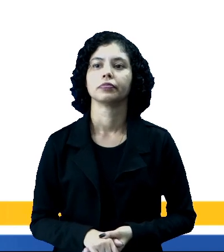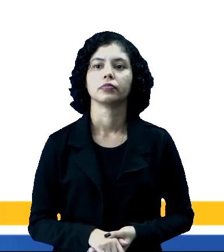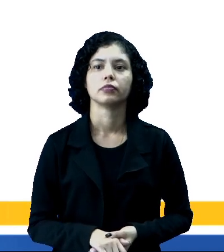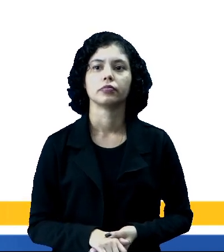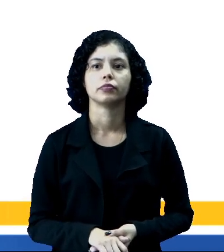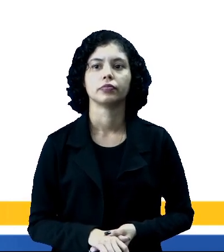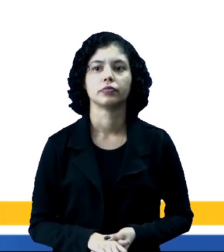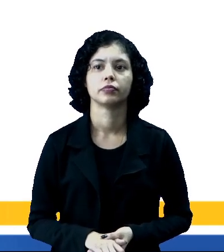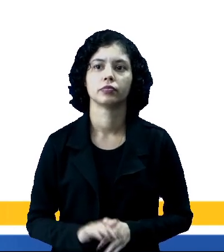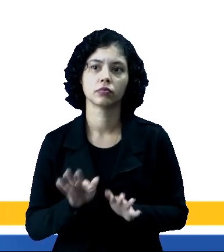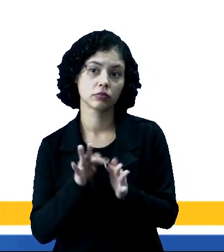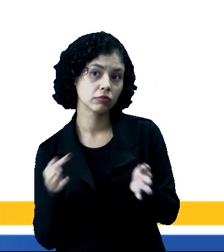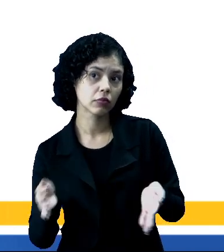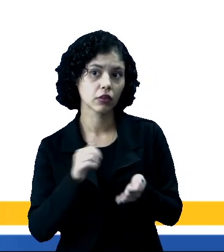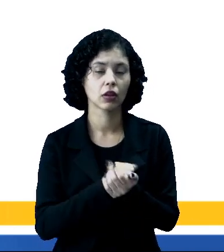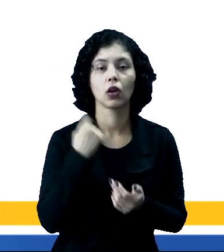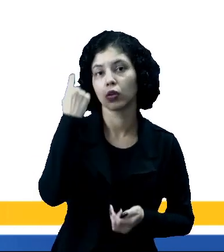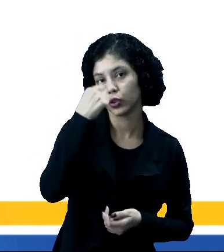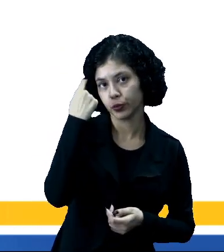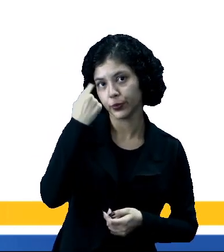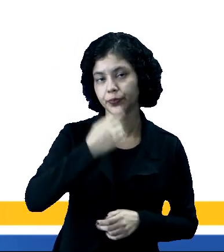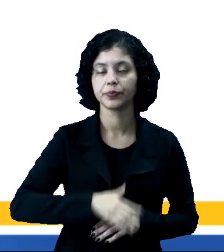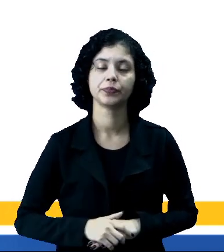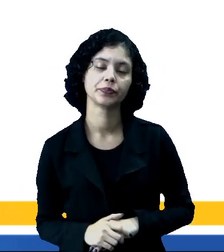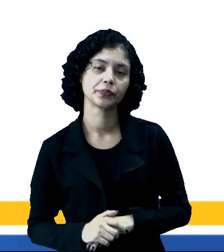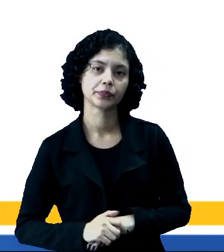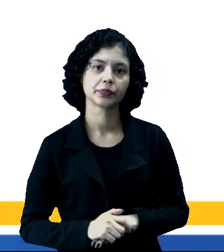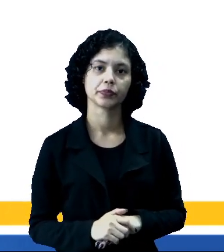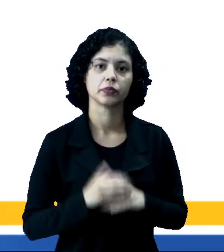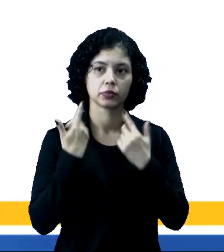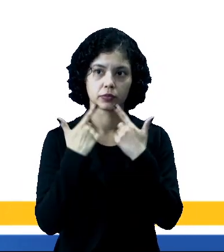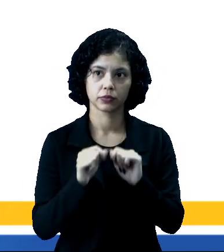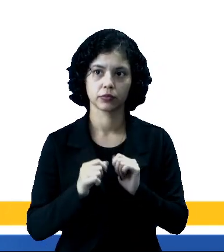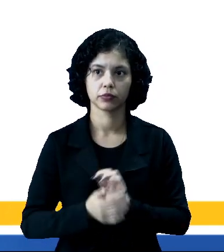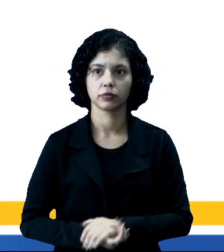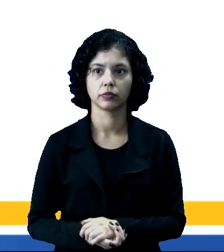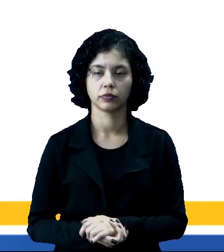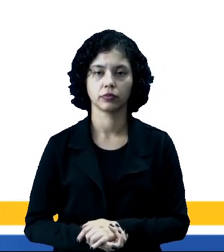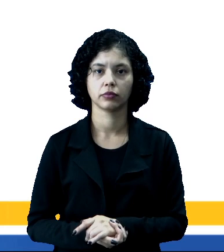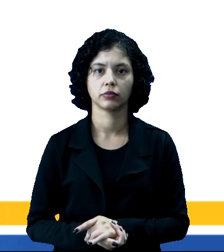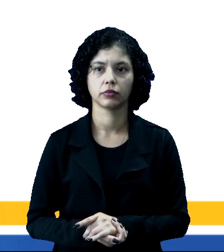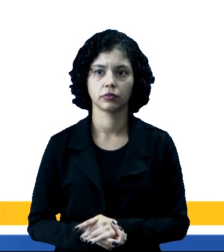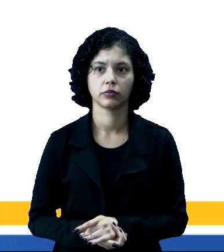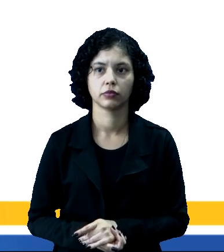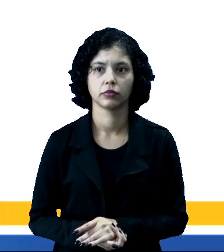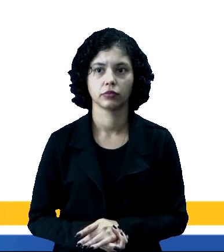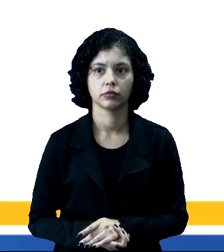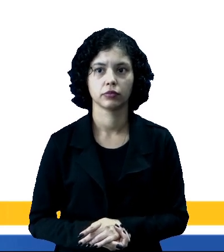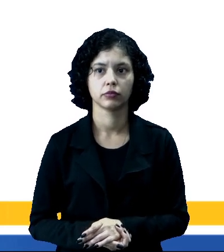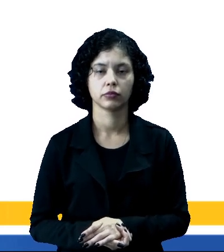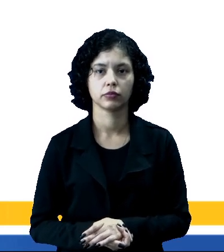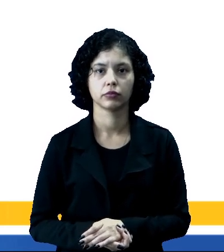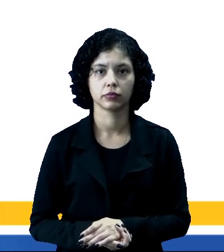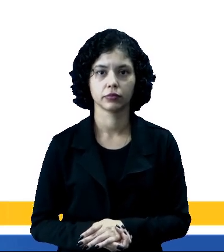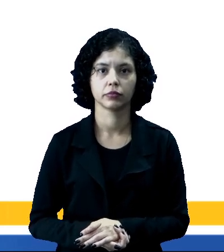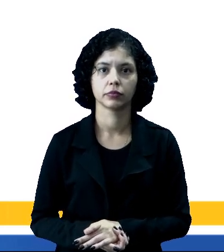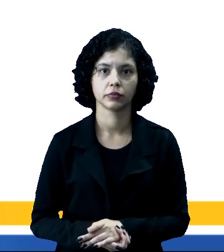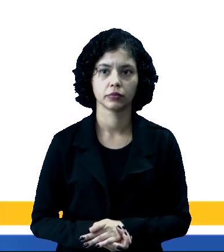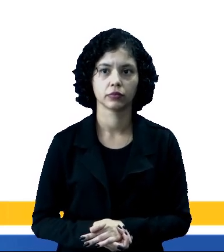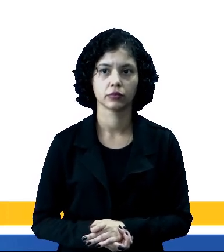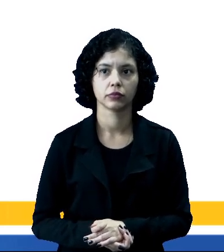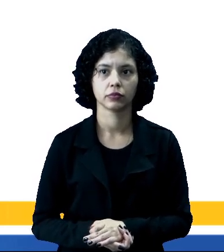Qual o código? Simples, o código aí é o idioma espanhol, né? A língua espanhola. Se fosse em português, seria o